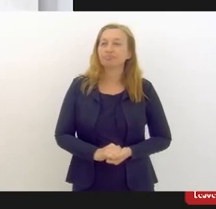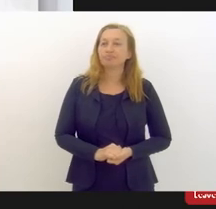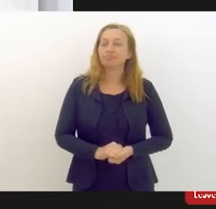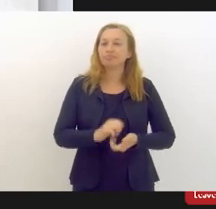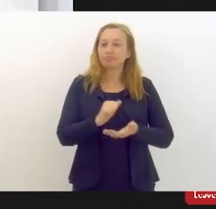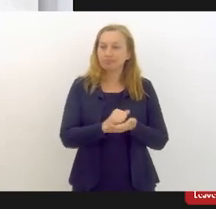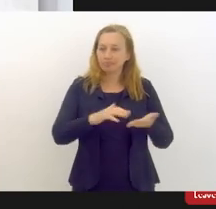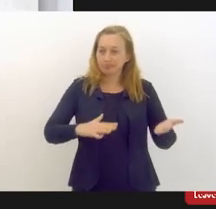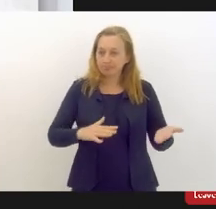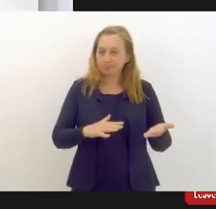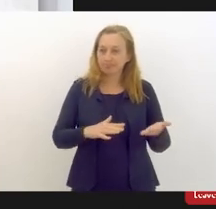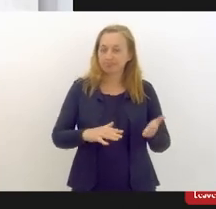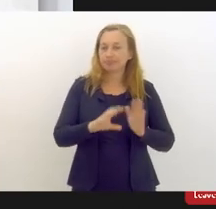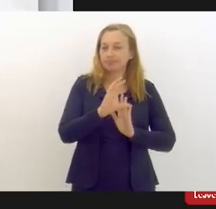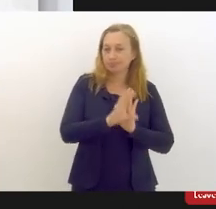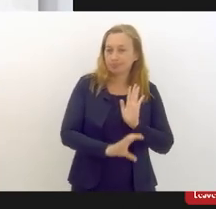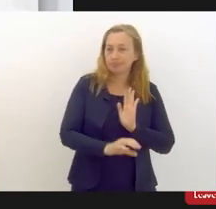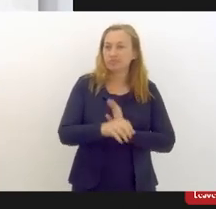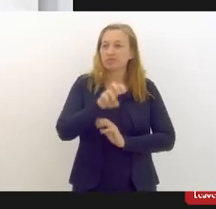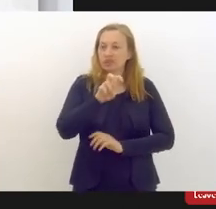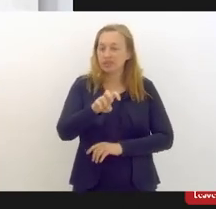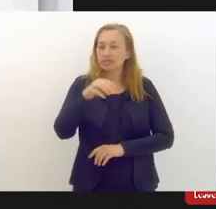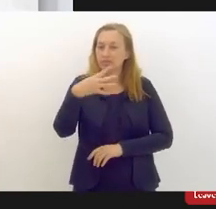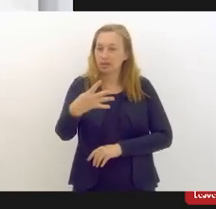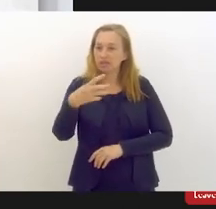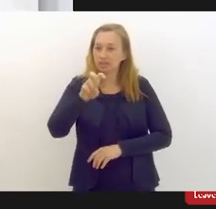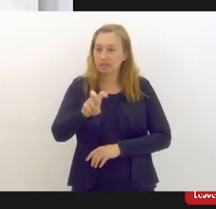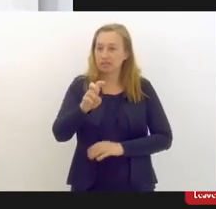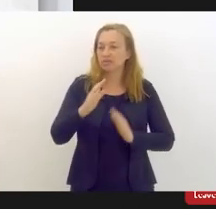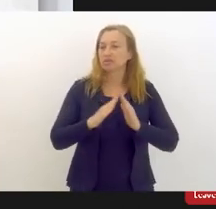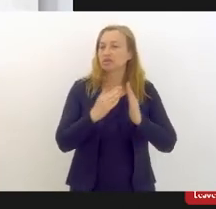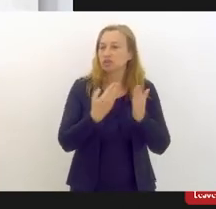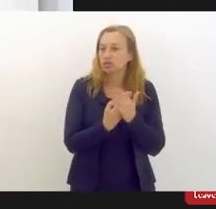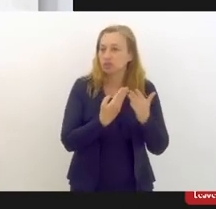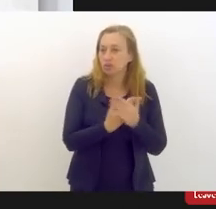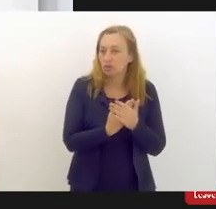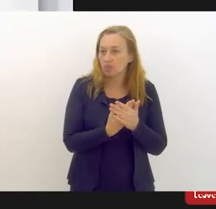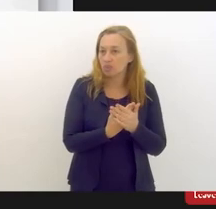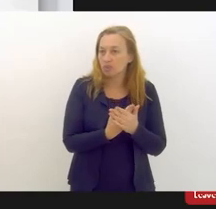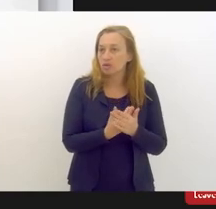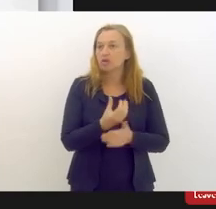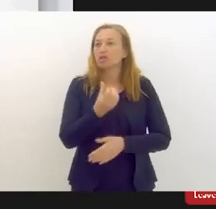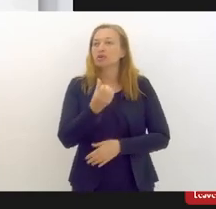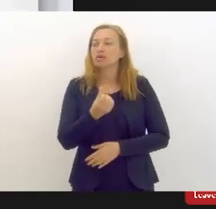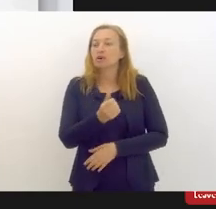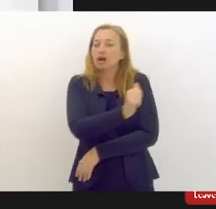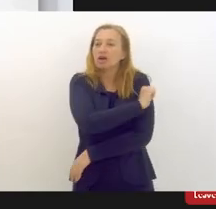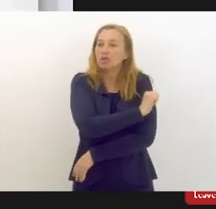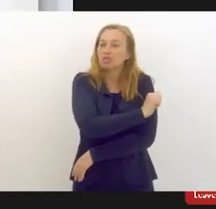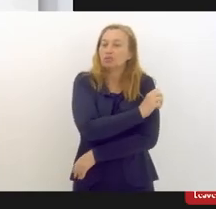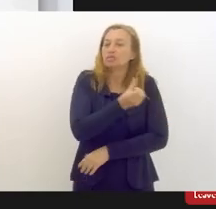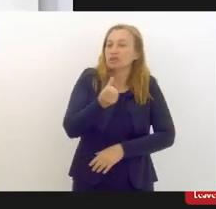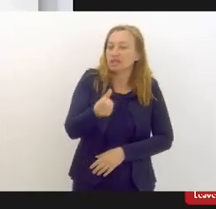Atividades extracurriculares são 545 unidades escolares contempladas com atividades extracurriculares em